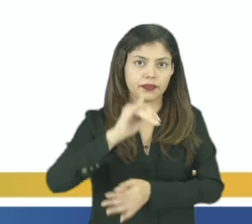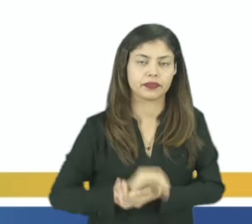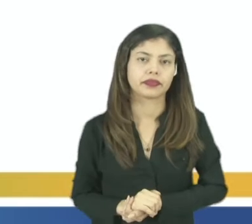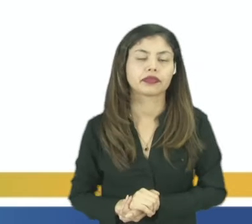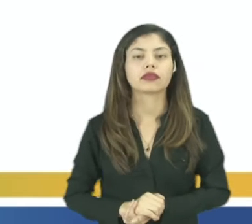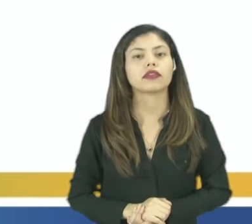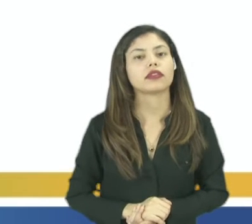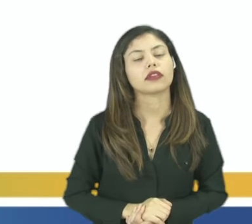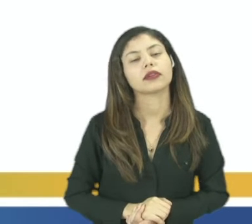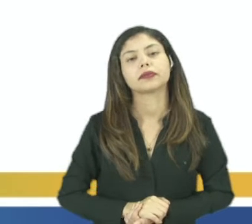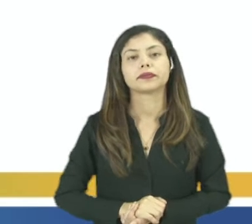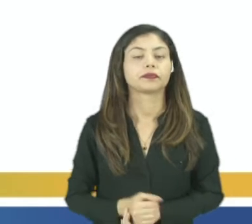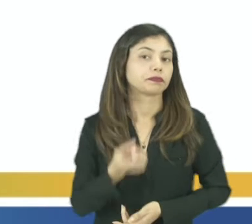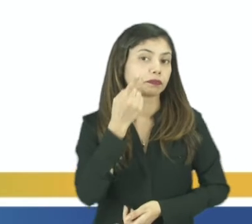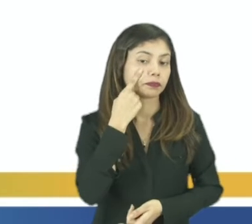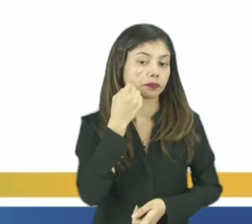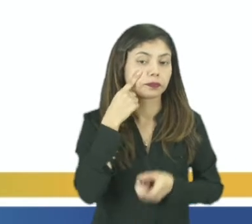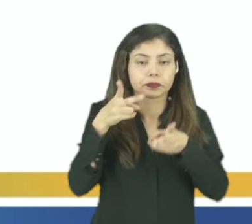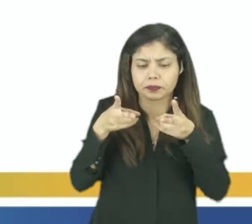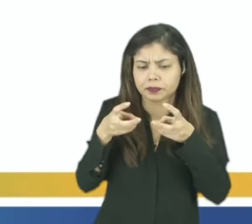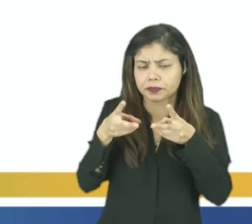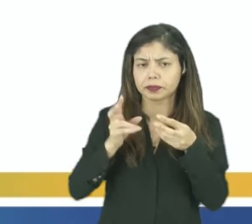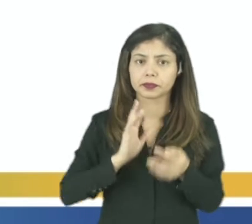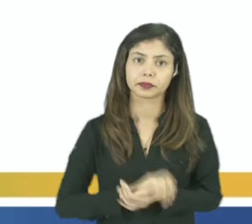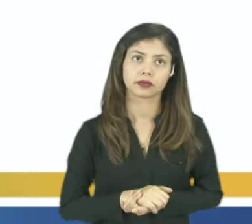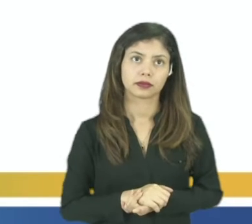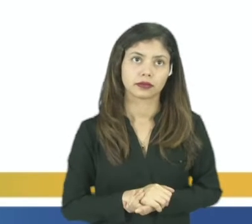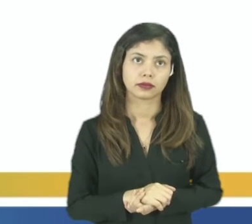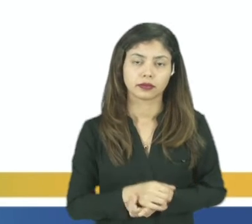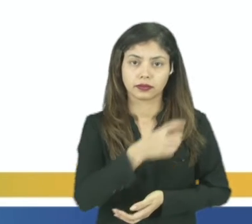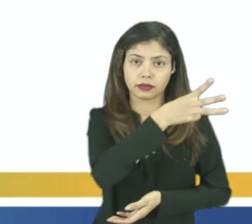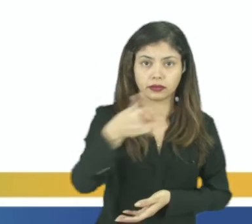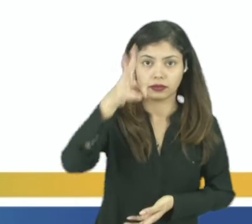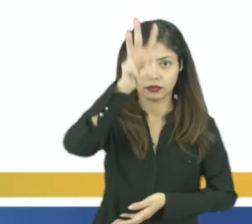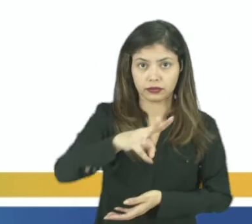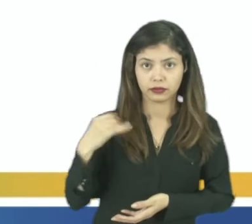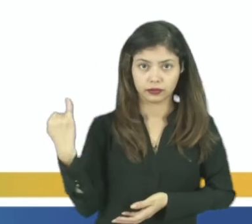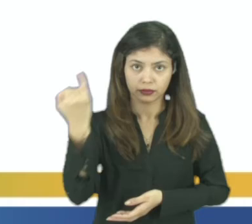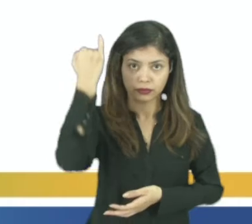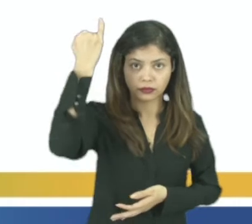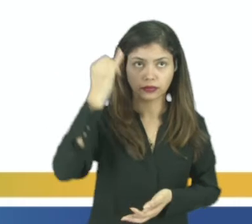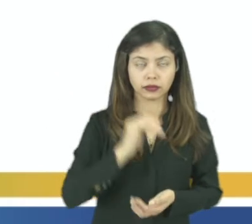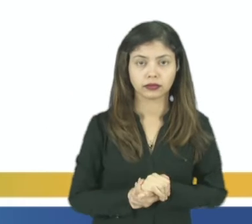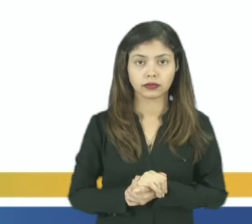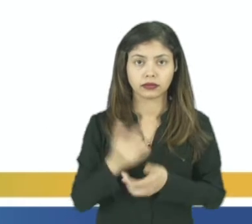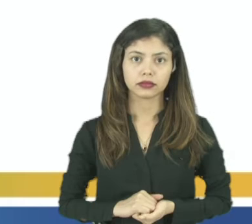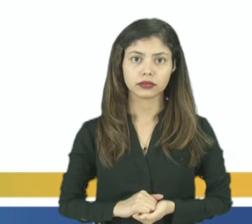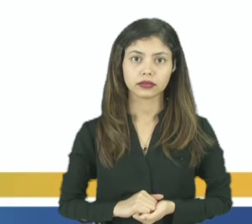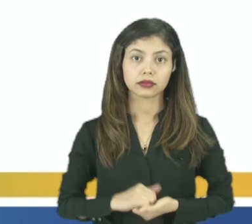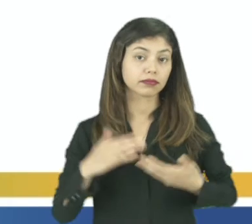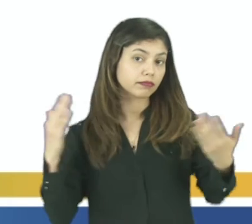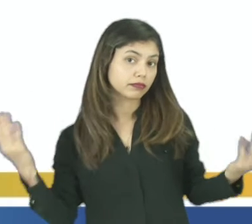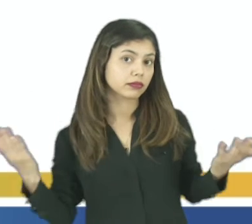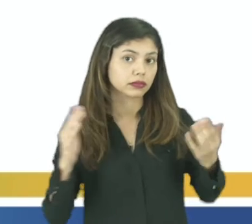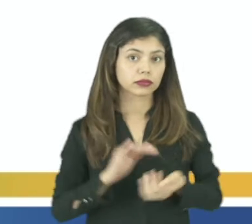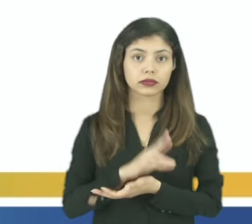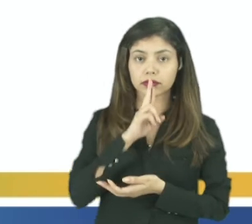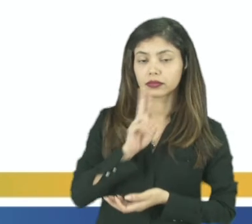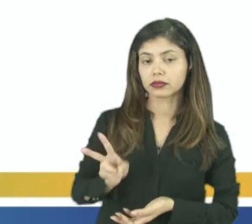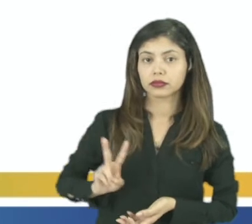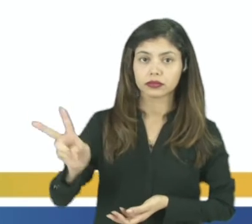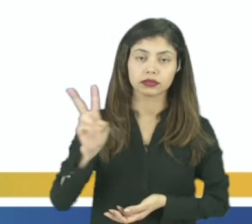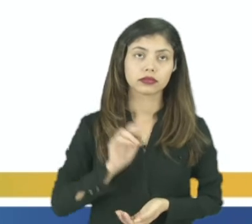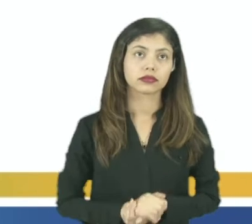nós observamos que na matriz principal, de onde nós iniciamos, então o valor